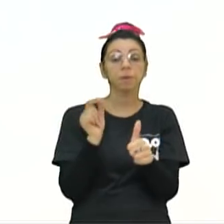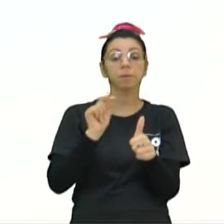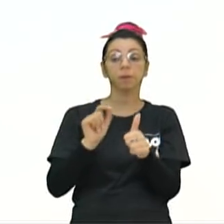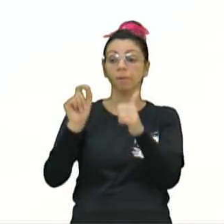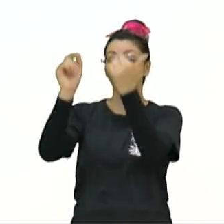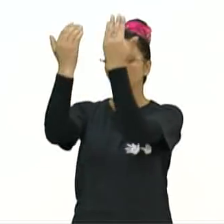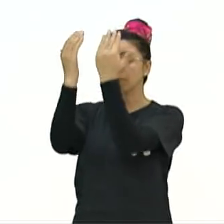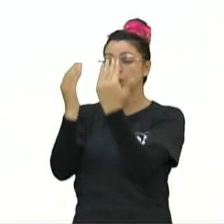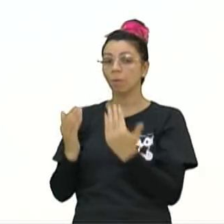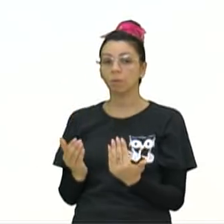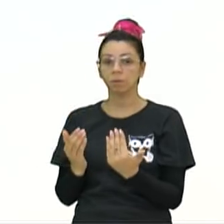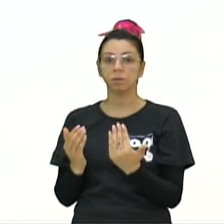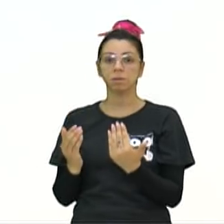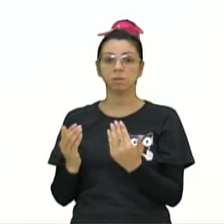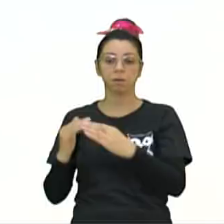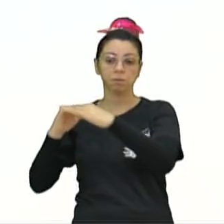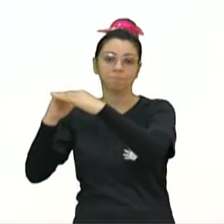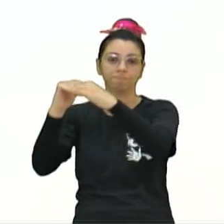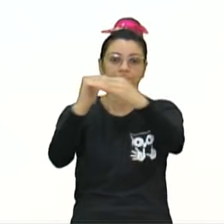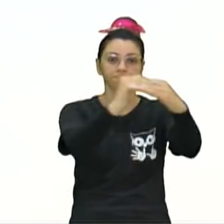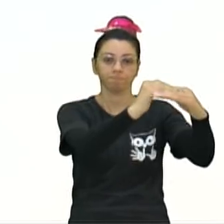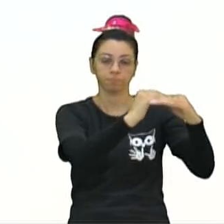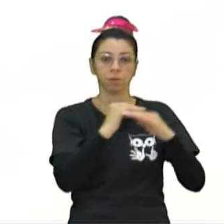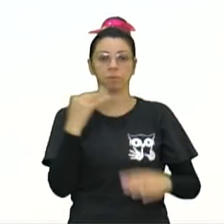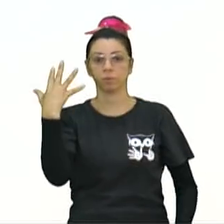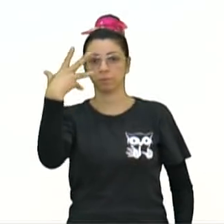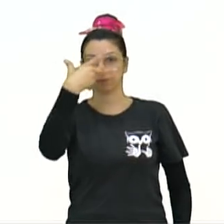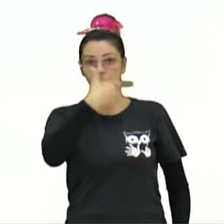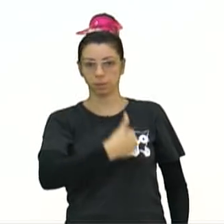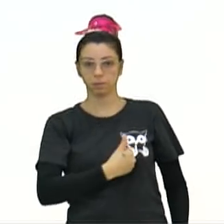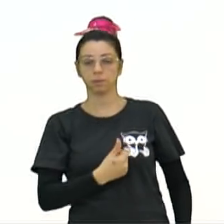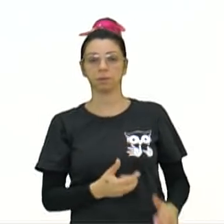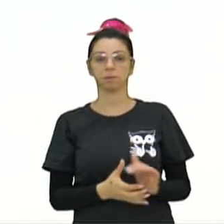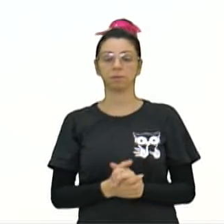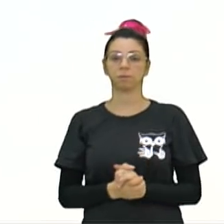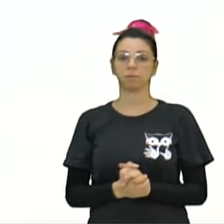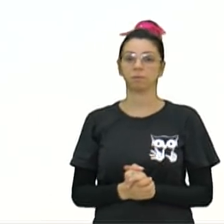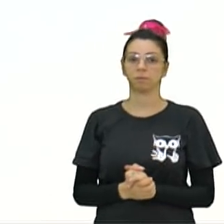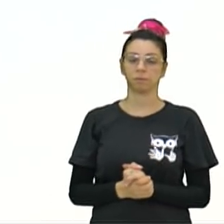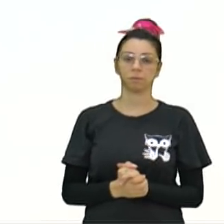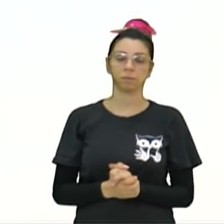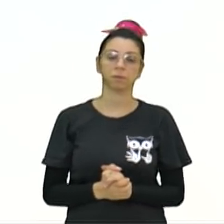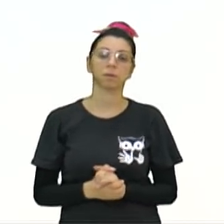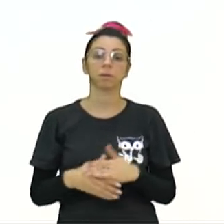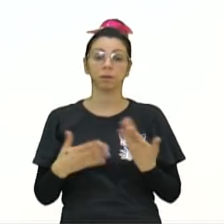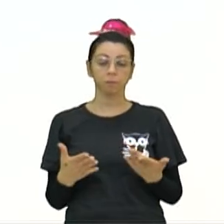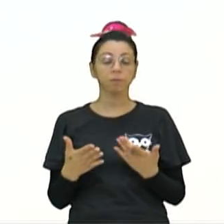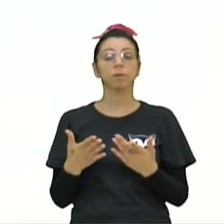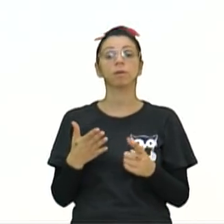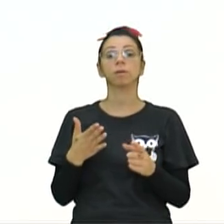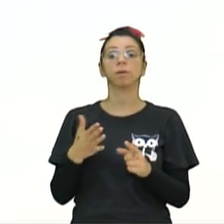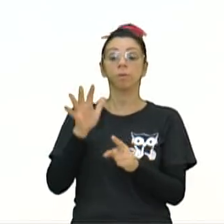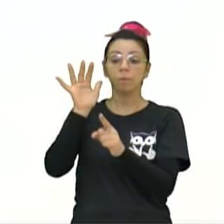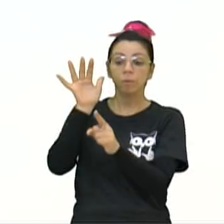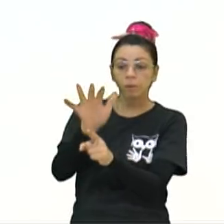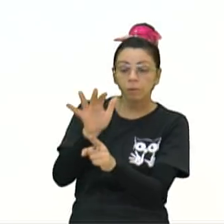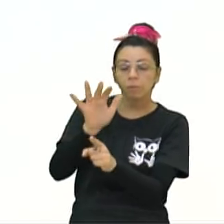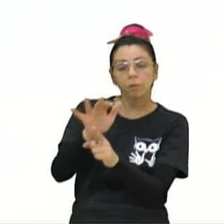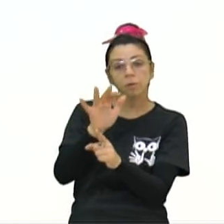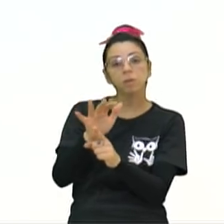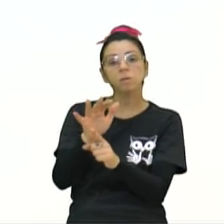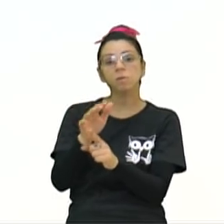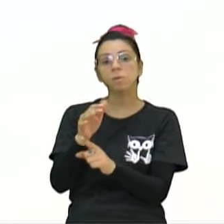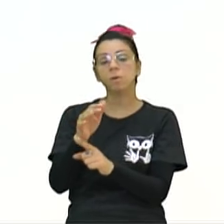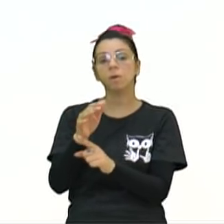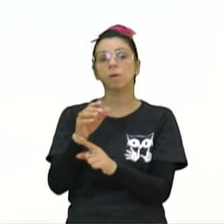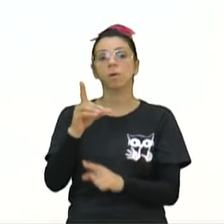beleza, né? Já que foi um dos motivos ali que ocasionou aquele cyberbullying sofrido pela depoente, né? No caso do